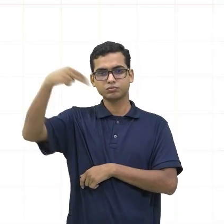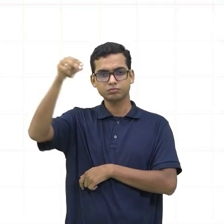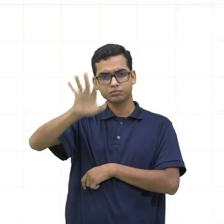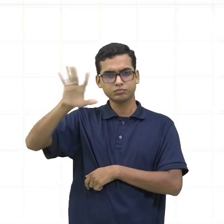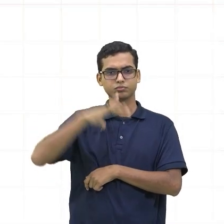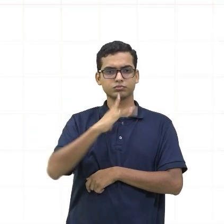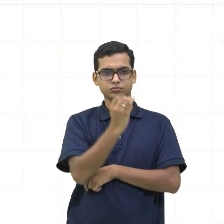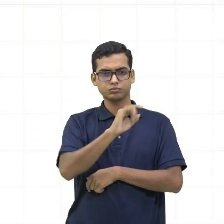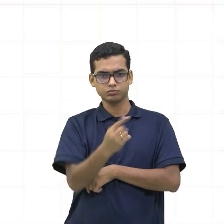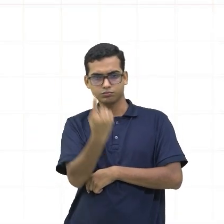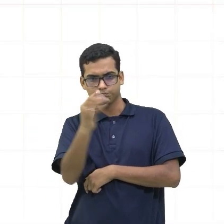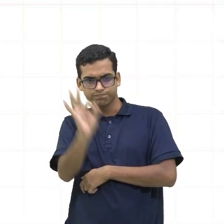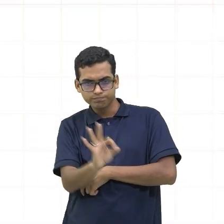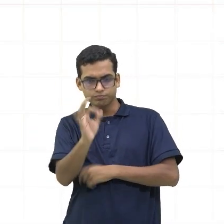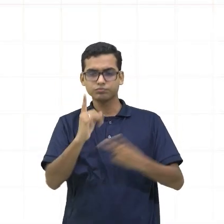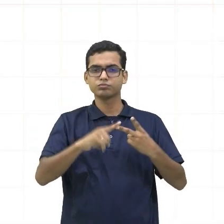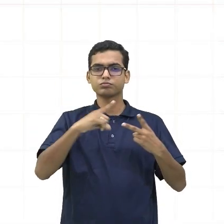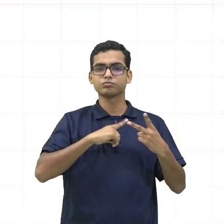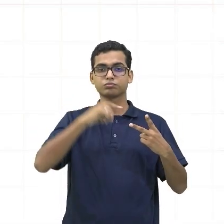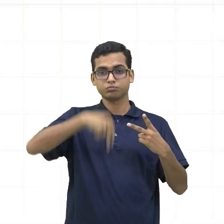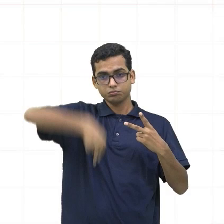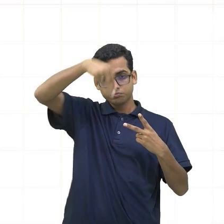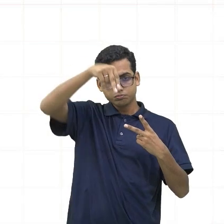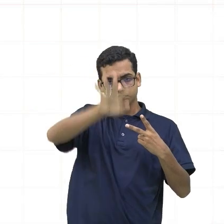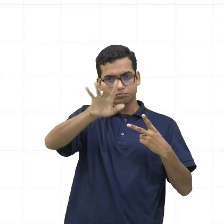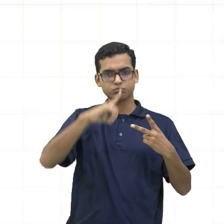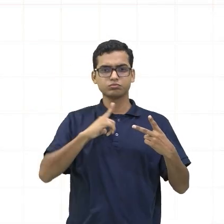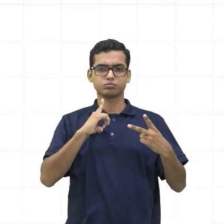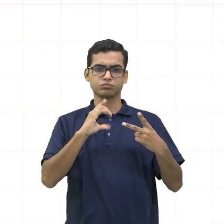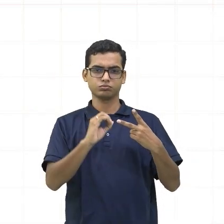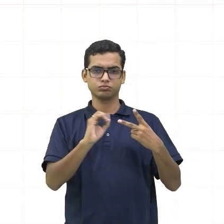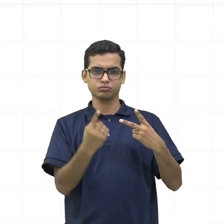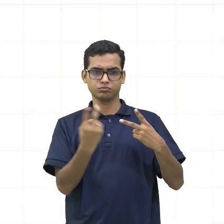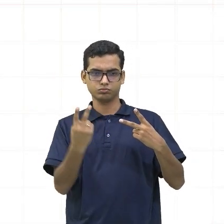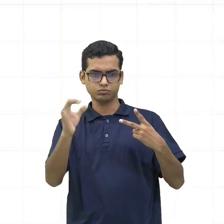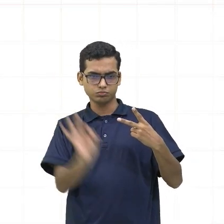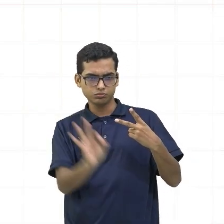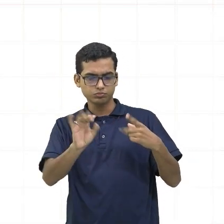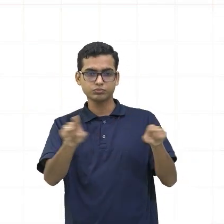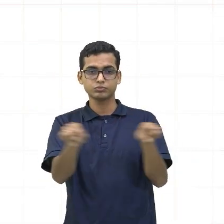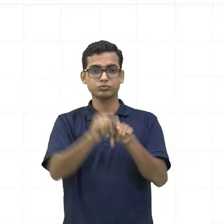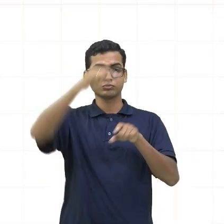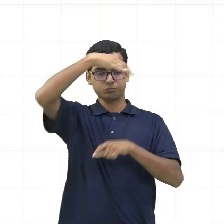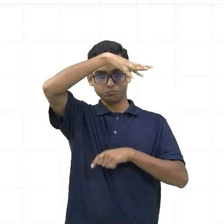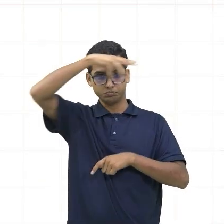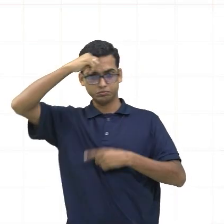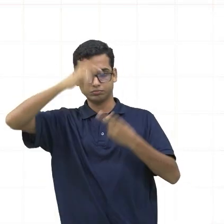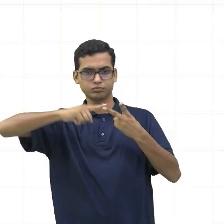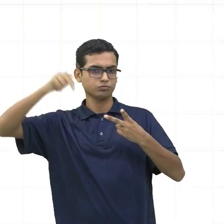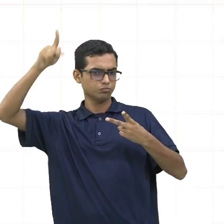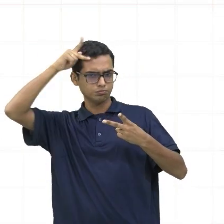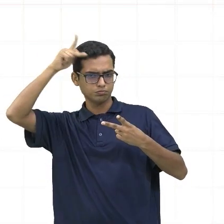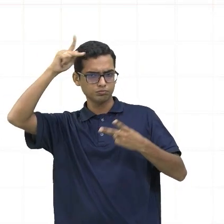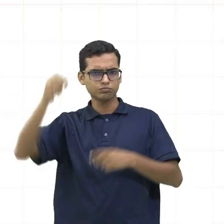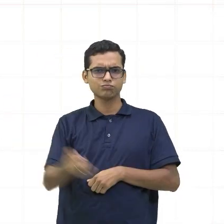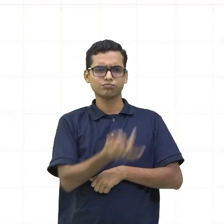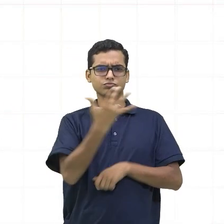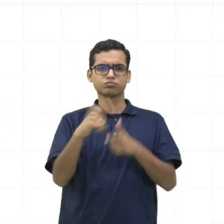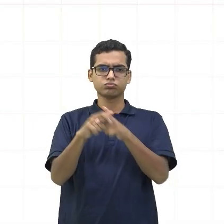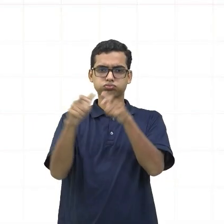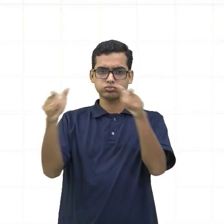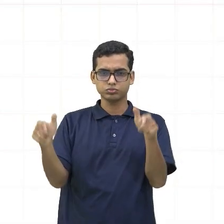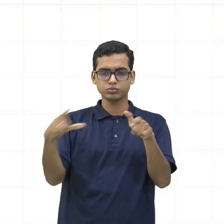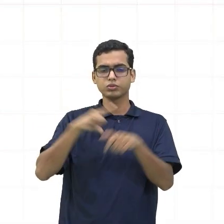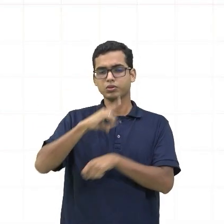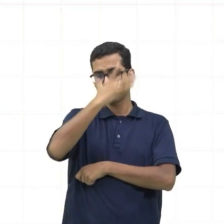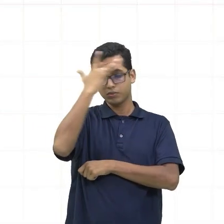temos a região Norte, com 0,2%. Os municípios de Manaus e Parintins são os